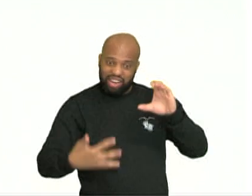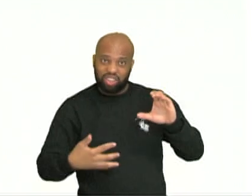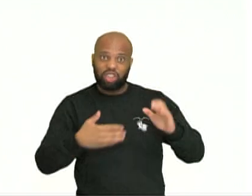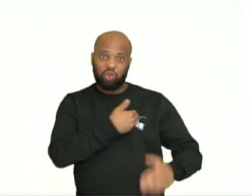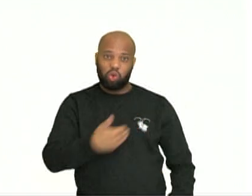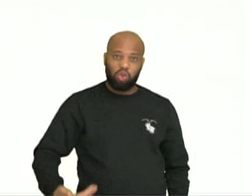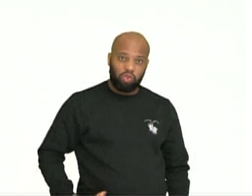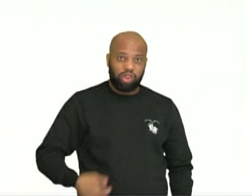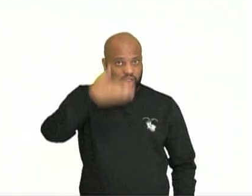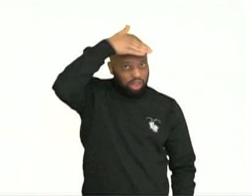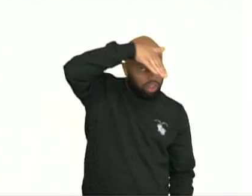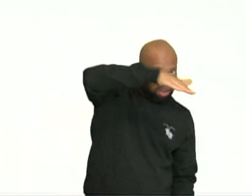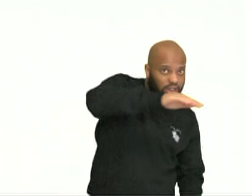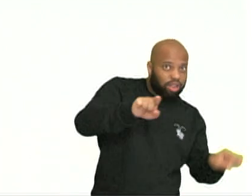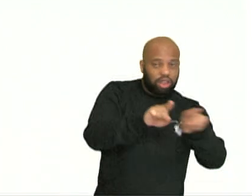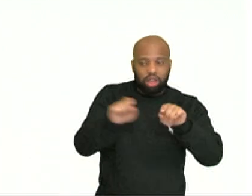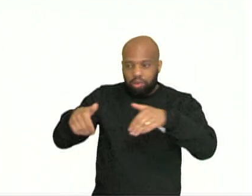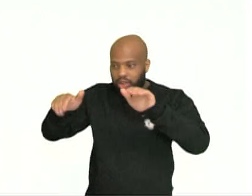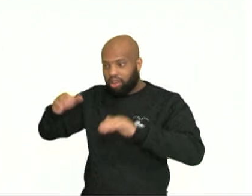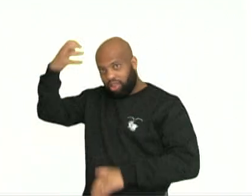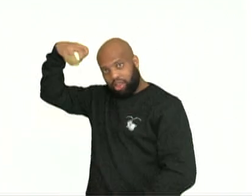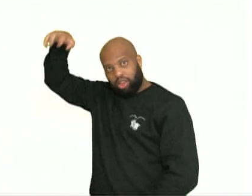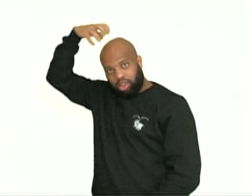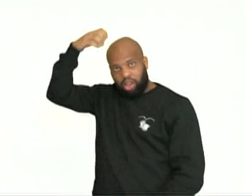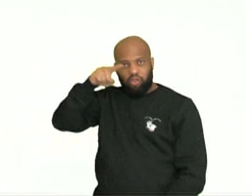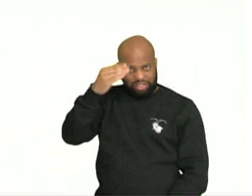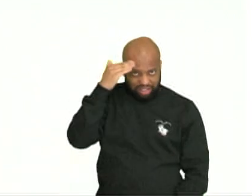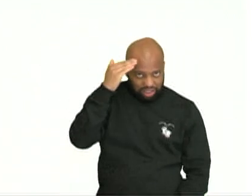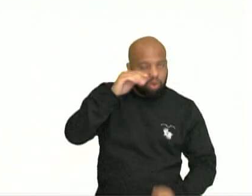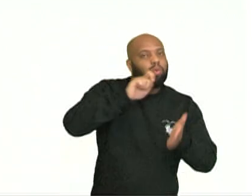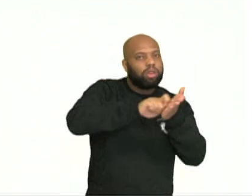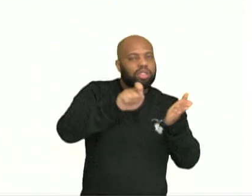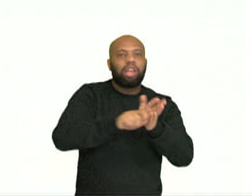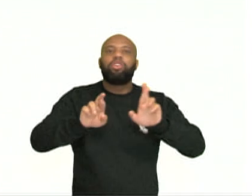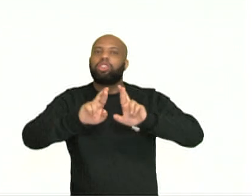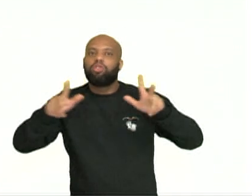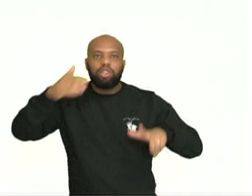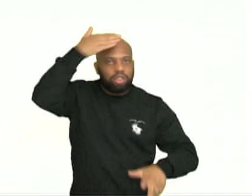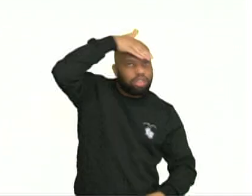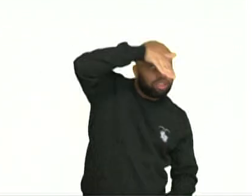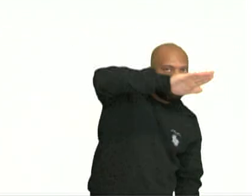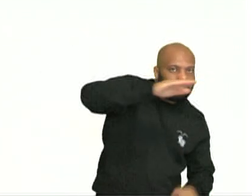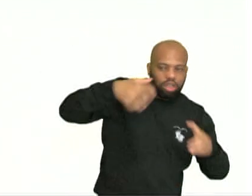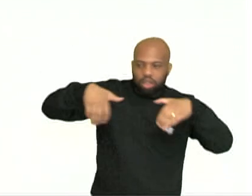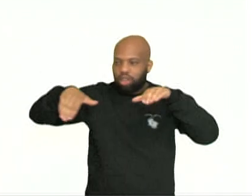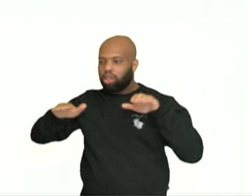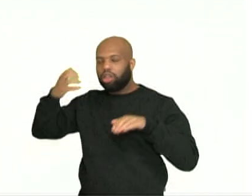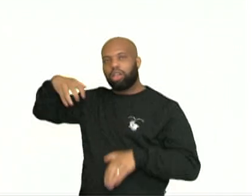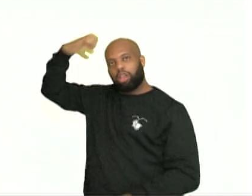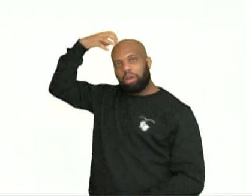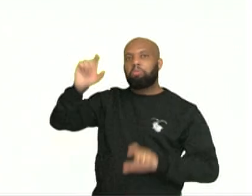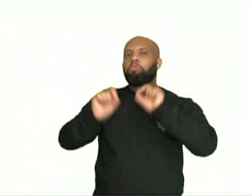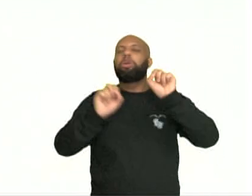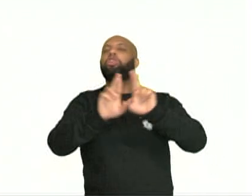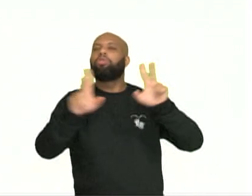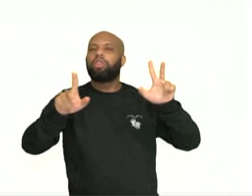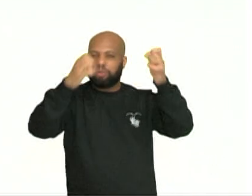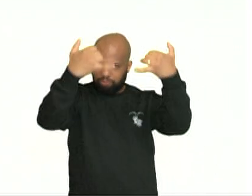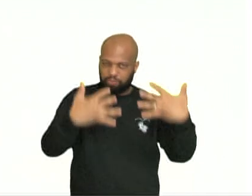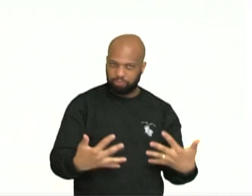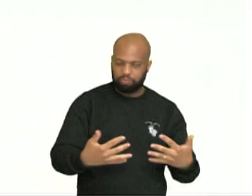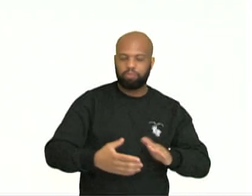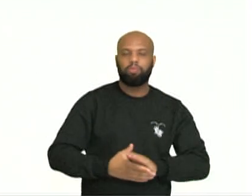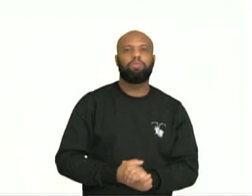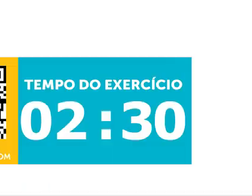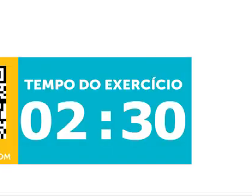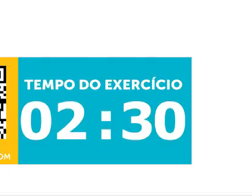e do sistema monárquico. Então agora quero ver se entenderam e diferenciam o que é um sistema republicano e o que é um sistema monárquico. Voltamos